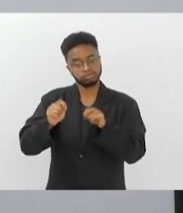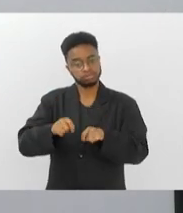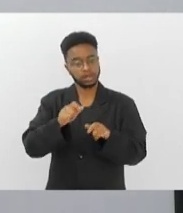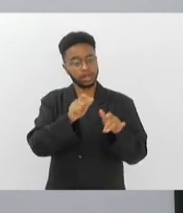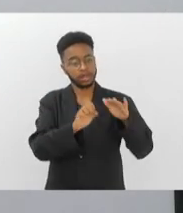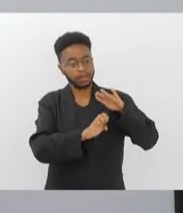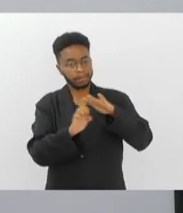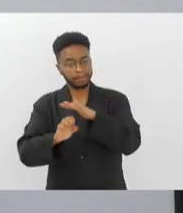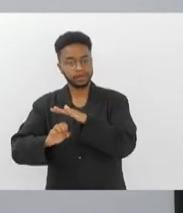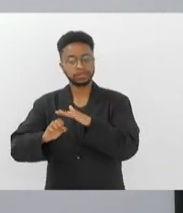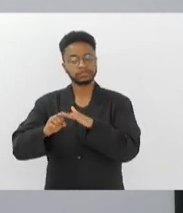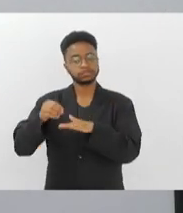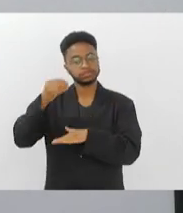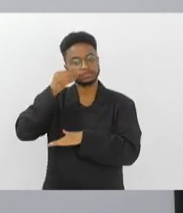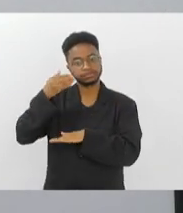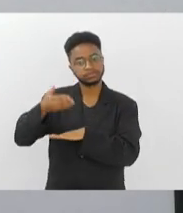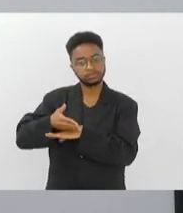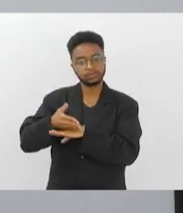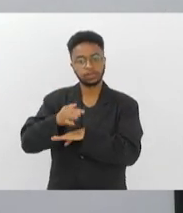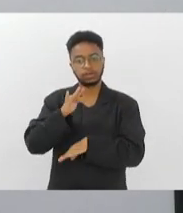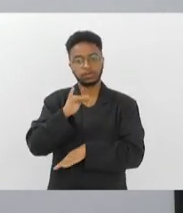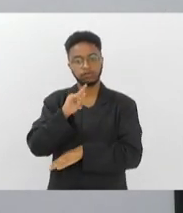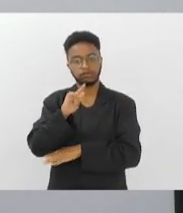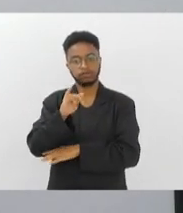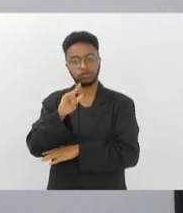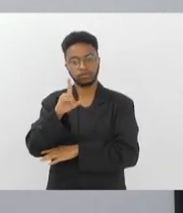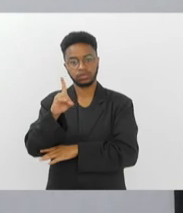possam participar da Filda lá em Luanda.